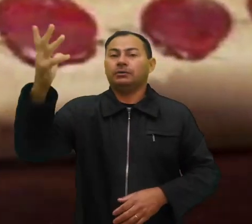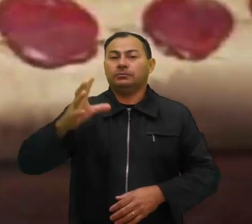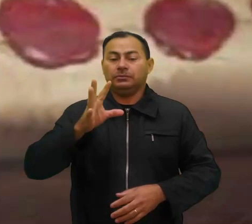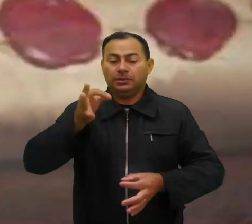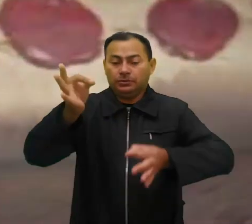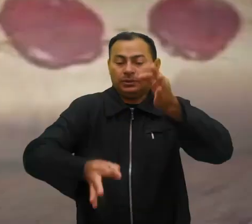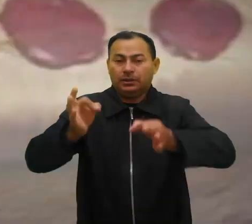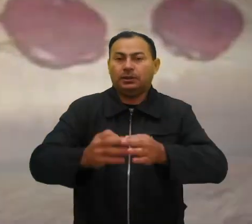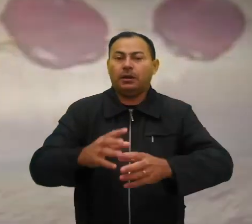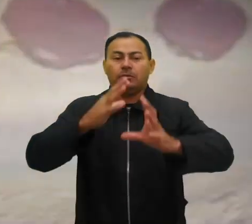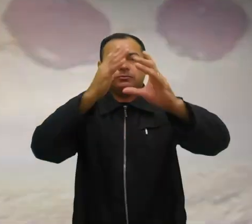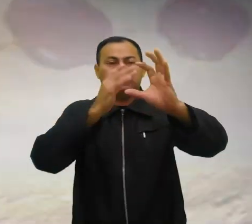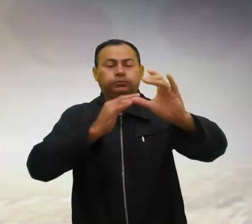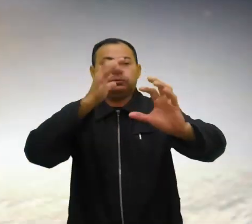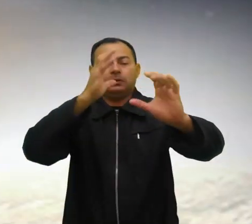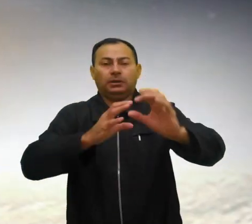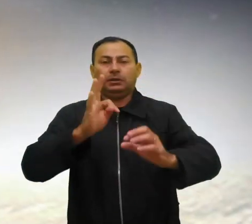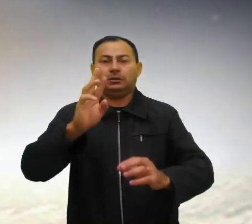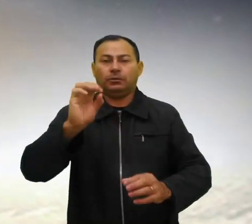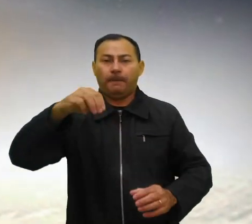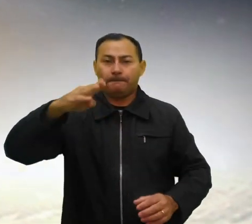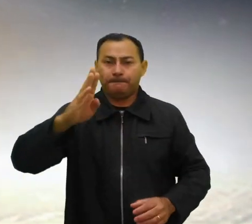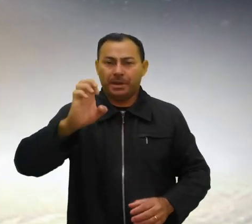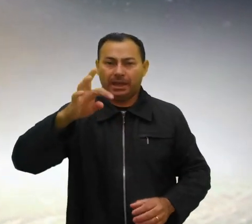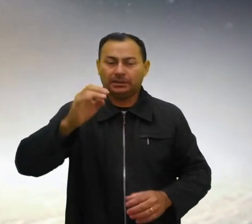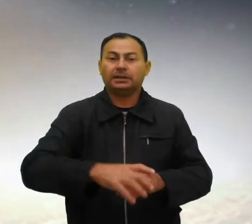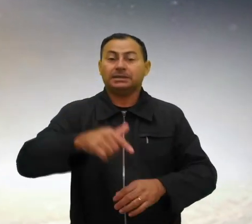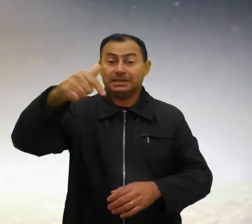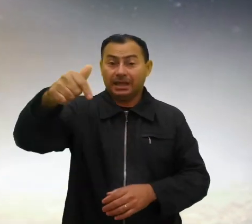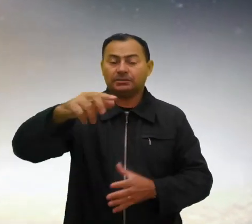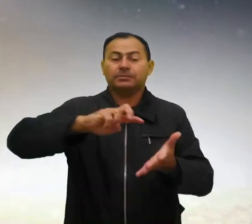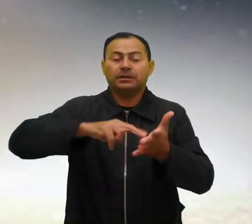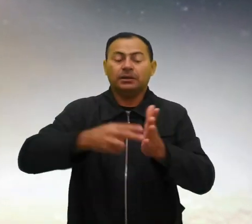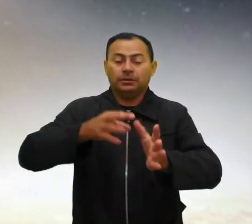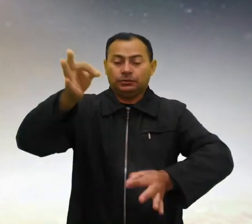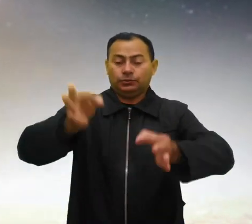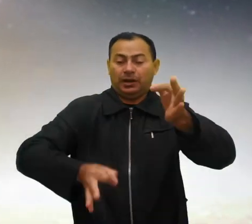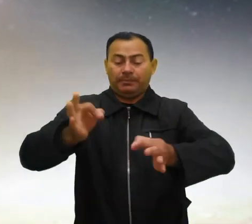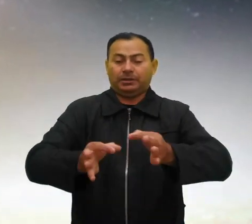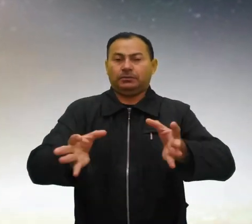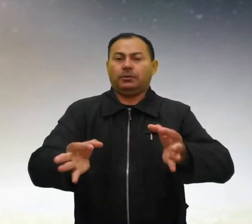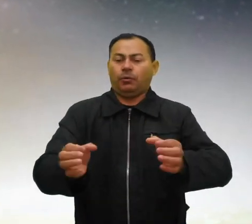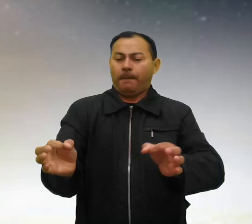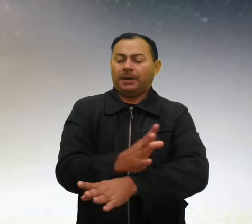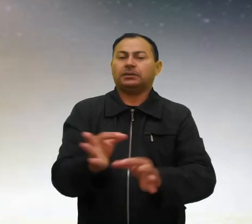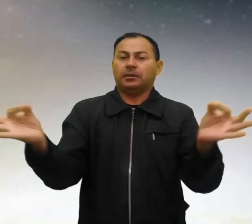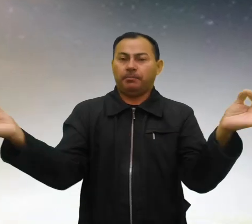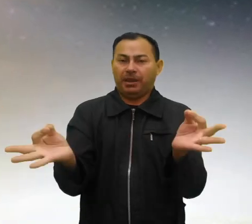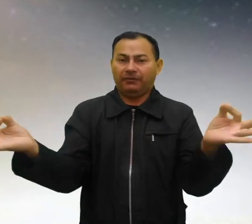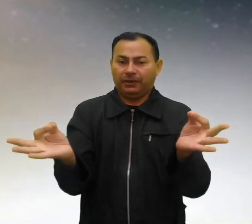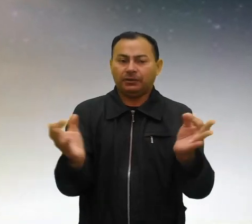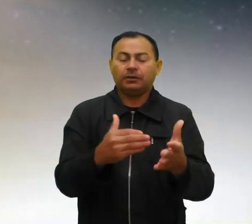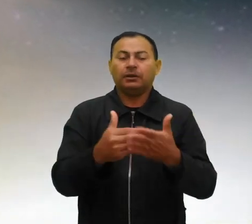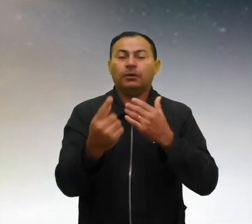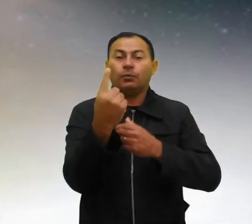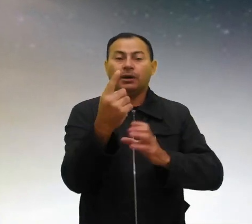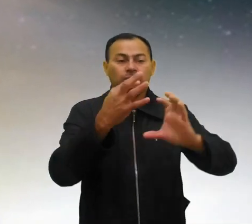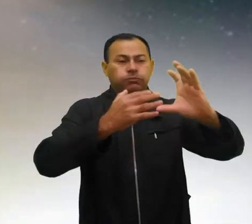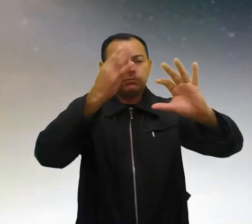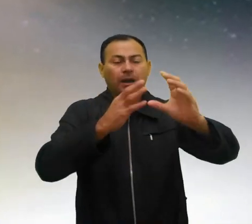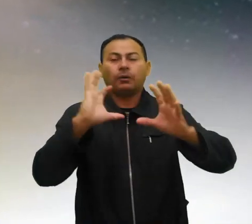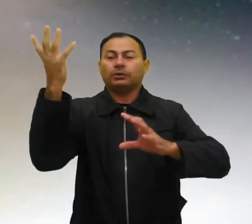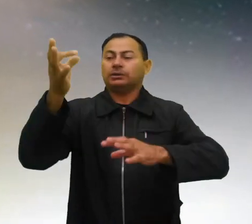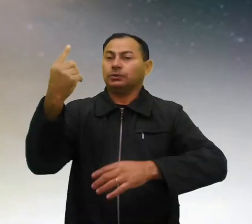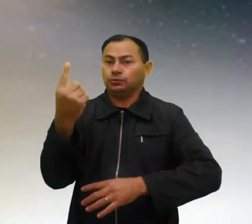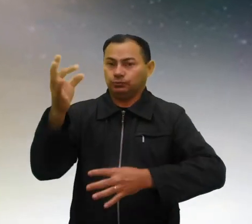acontecem os julgamentos das trombetas. 7 trombetas, e isso quer dizer que é um julgamento completo e perfeito. Cada vez que uma trombeta toca,